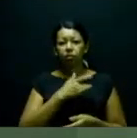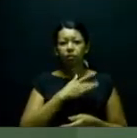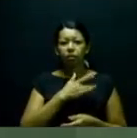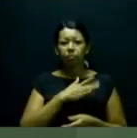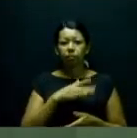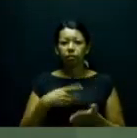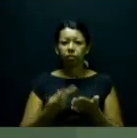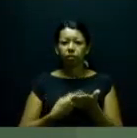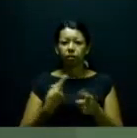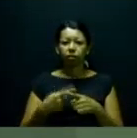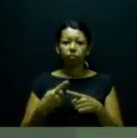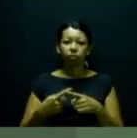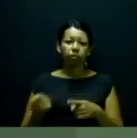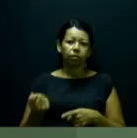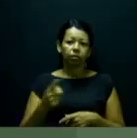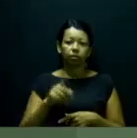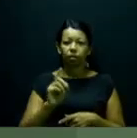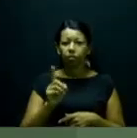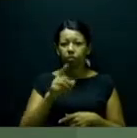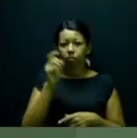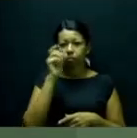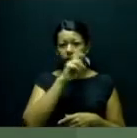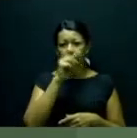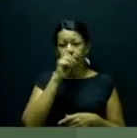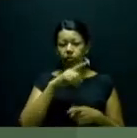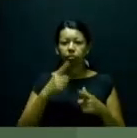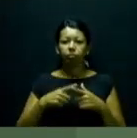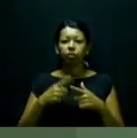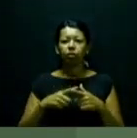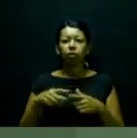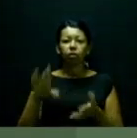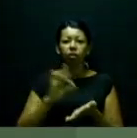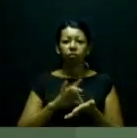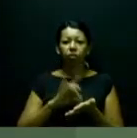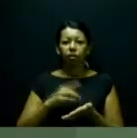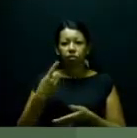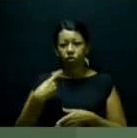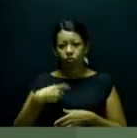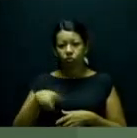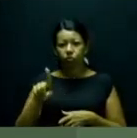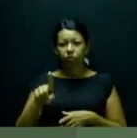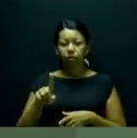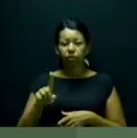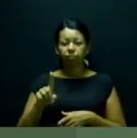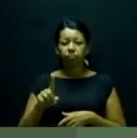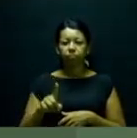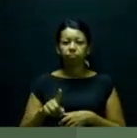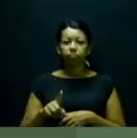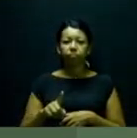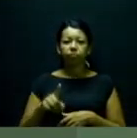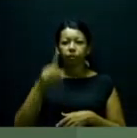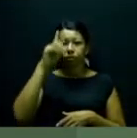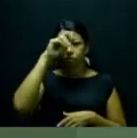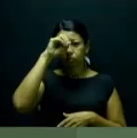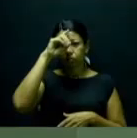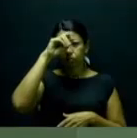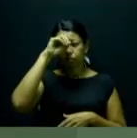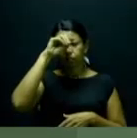não estou aqui inventando, porque, na verdade, eu fui por diversas vezes até o